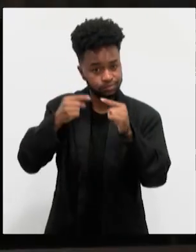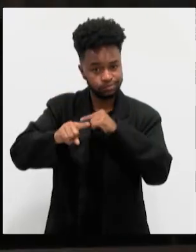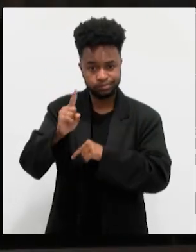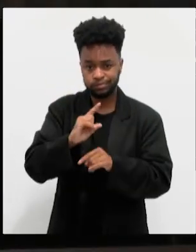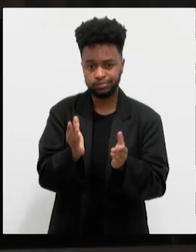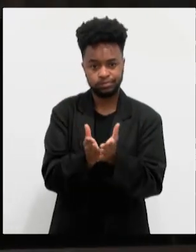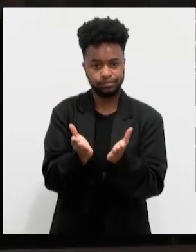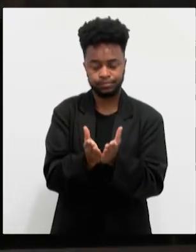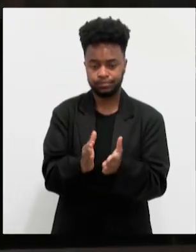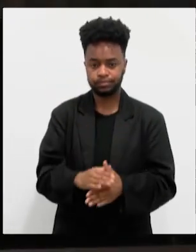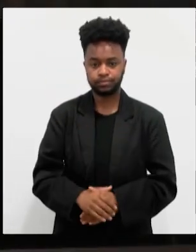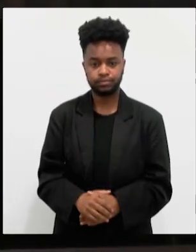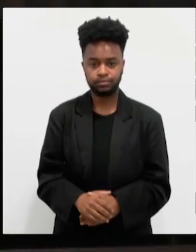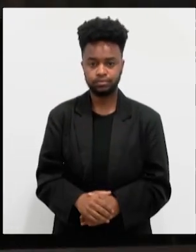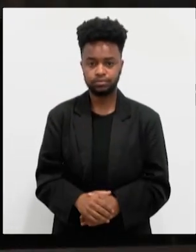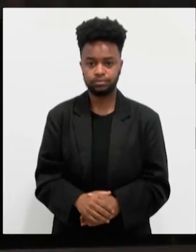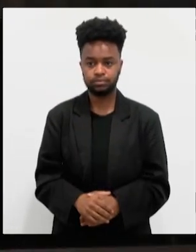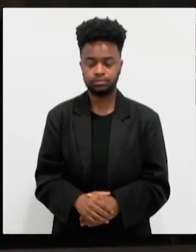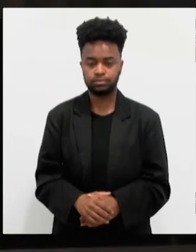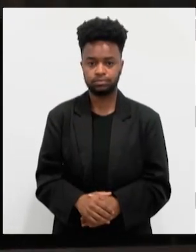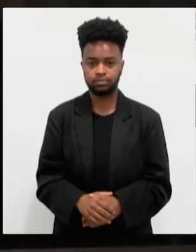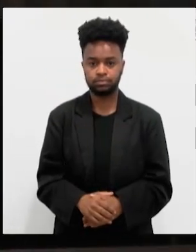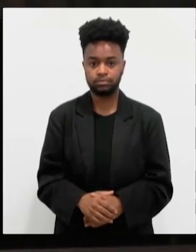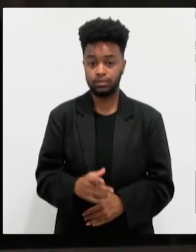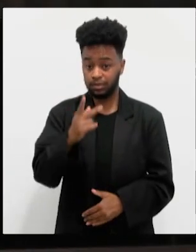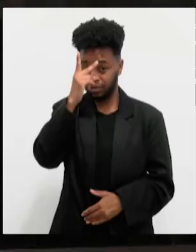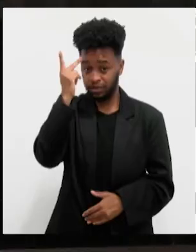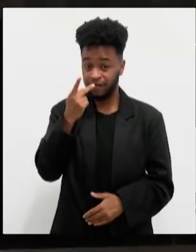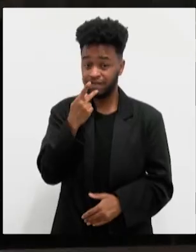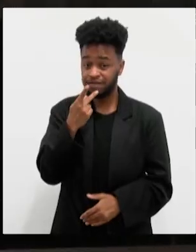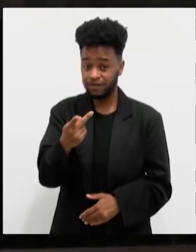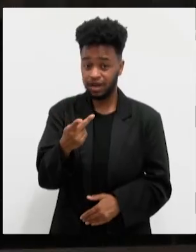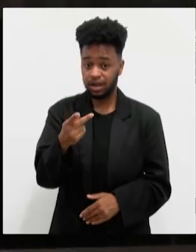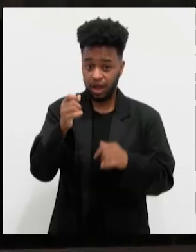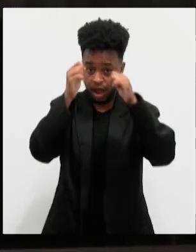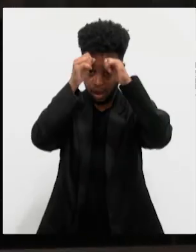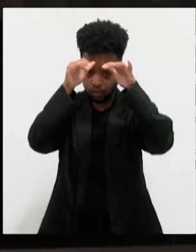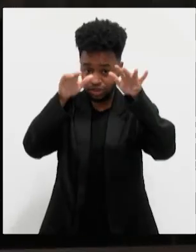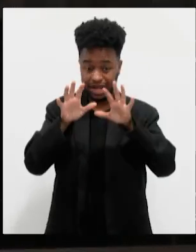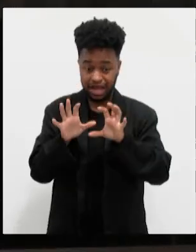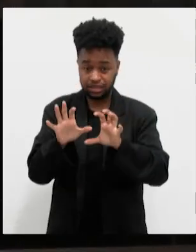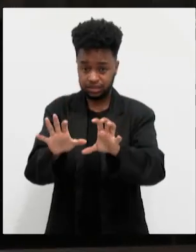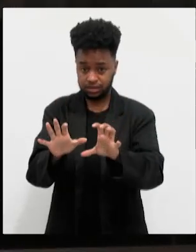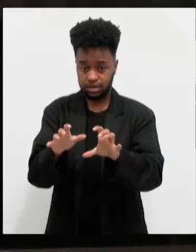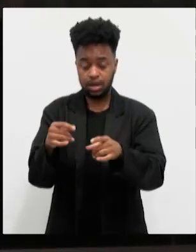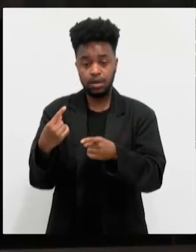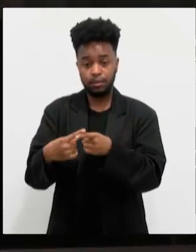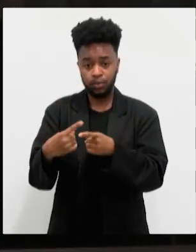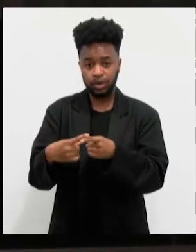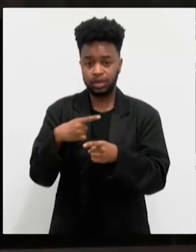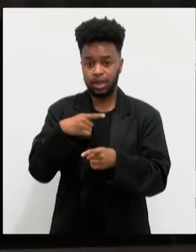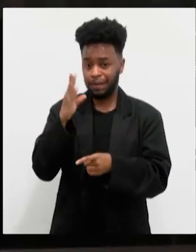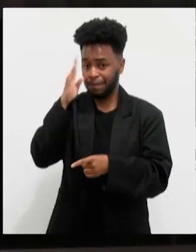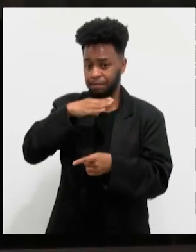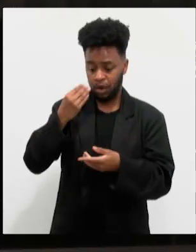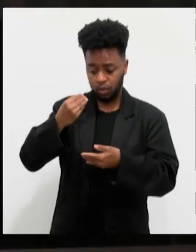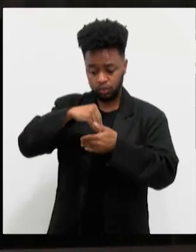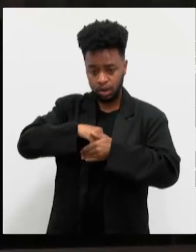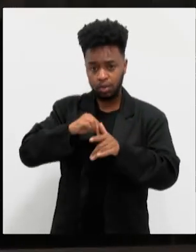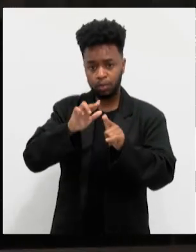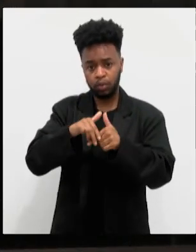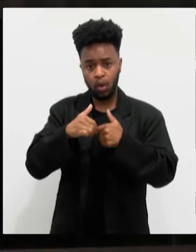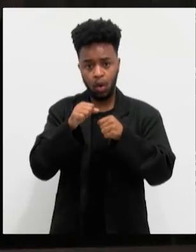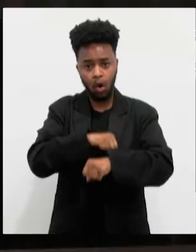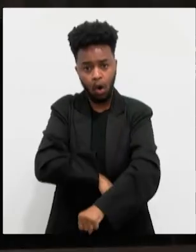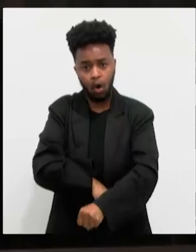evangélico. O sujeito que diz que autistas são assim, porque são amaldiçoados por Ogum, São Jorge,